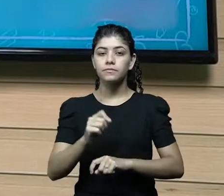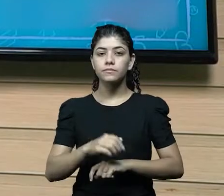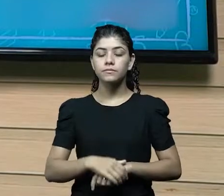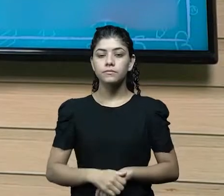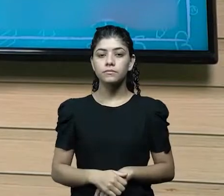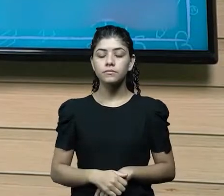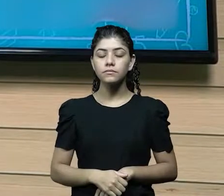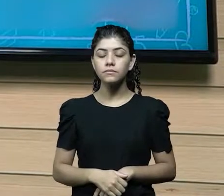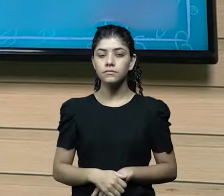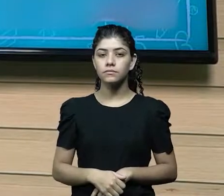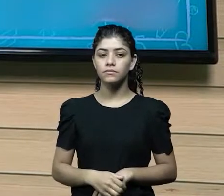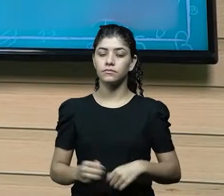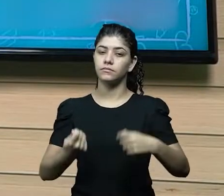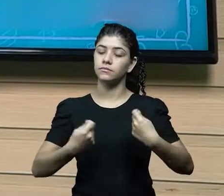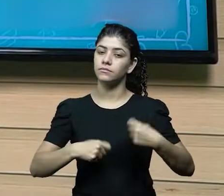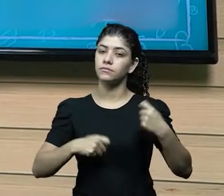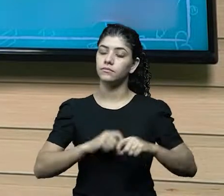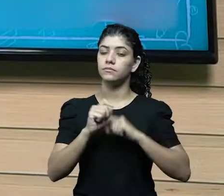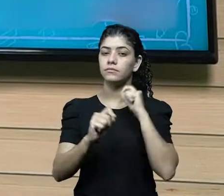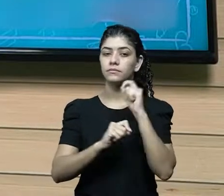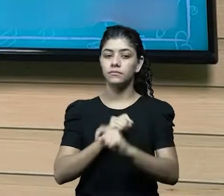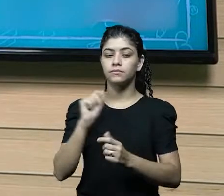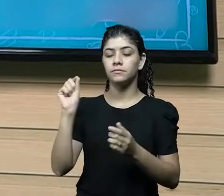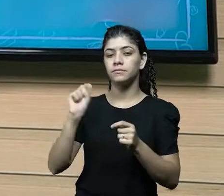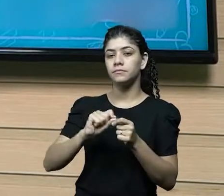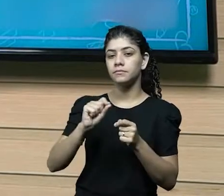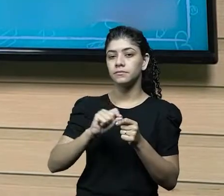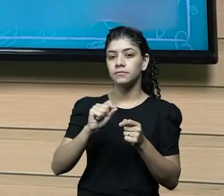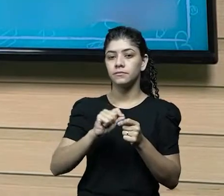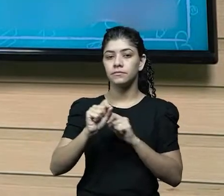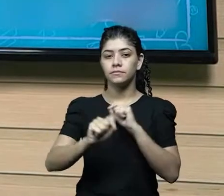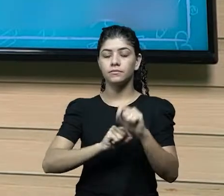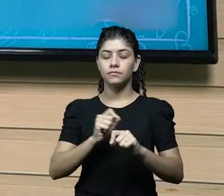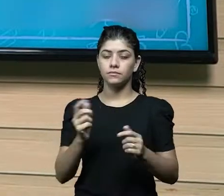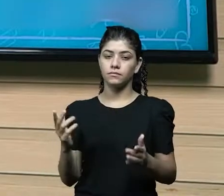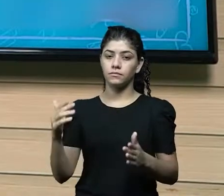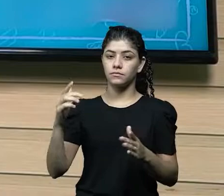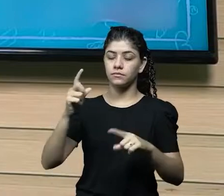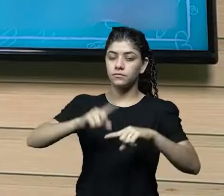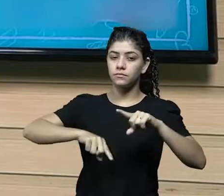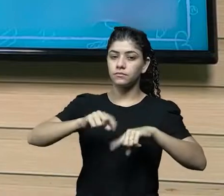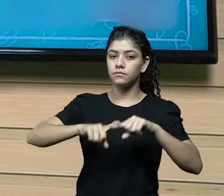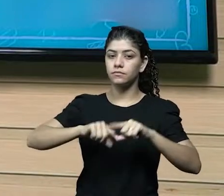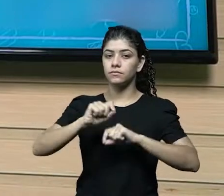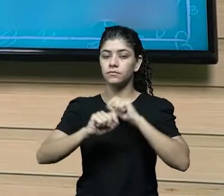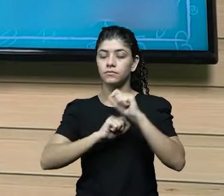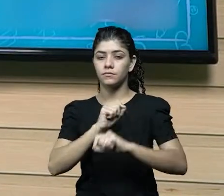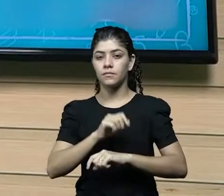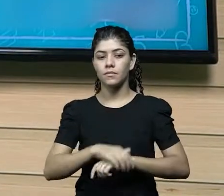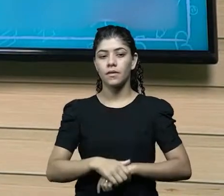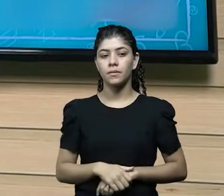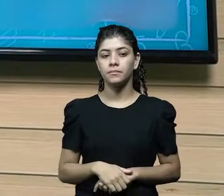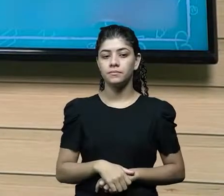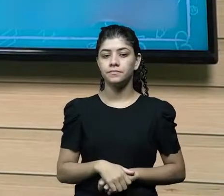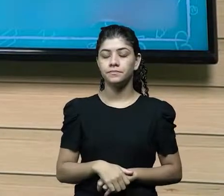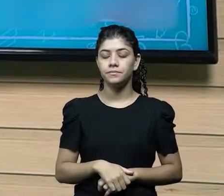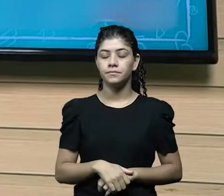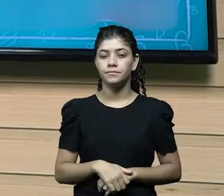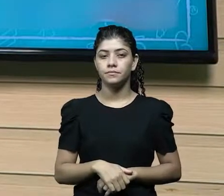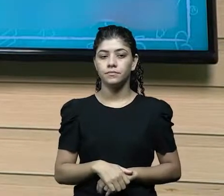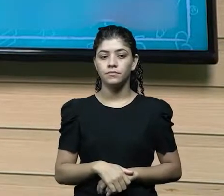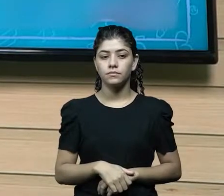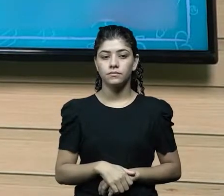a necessidade de fazer medições de um objeto, de todas as informações sobre